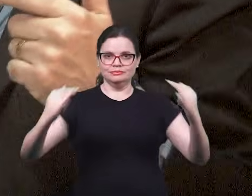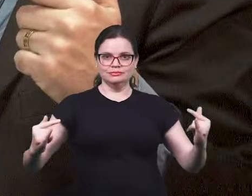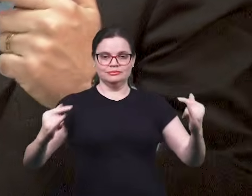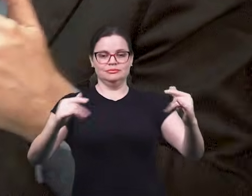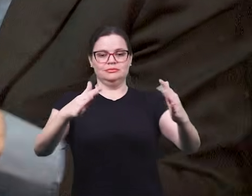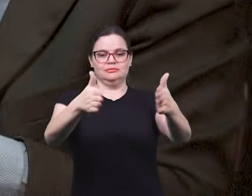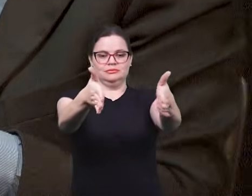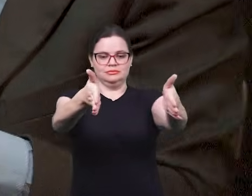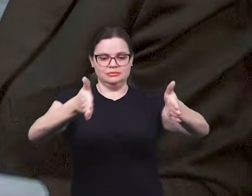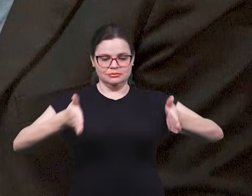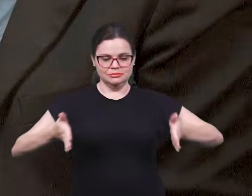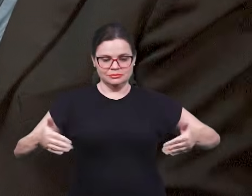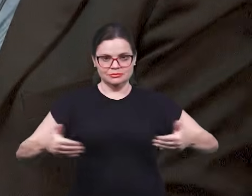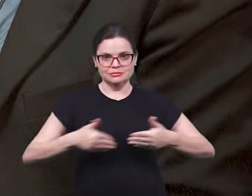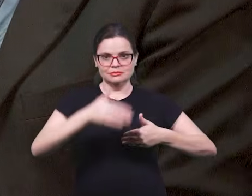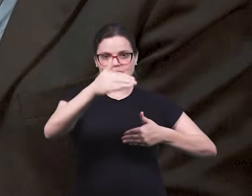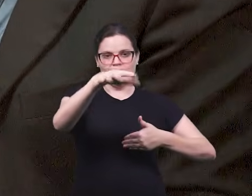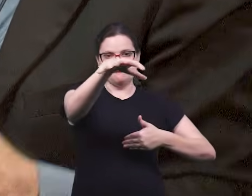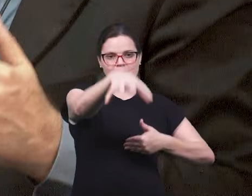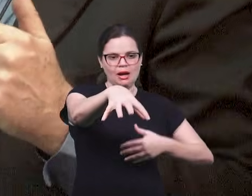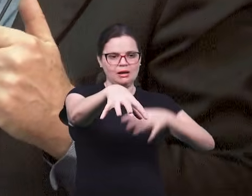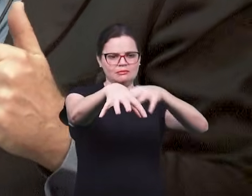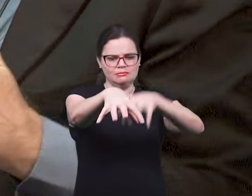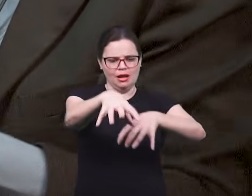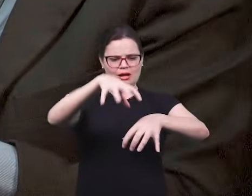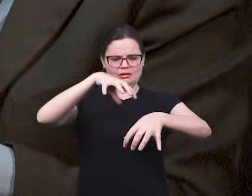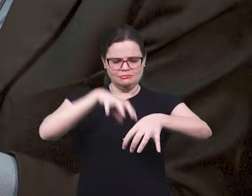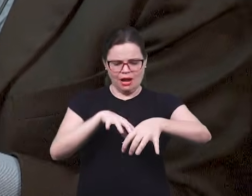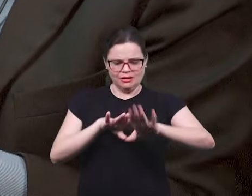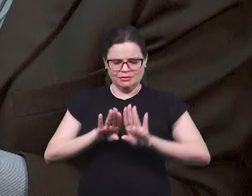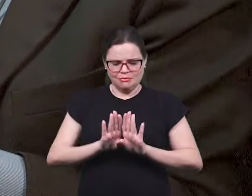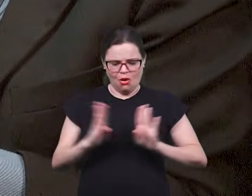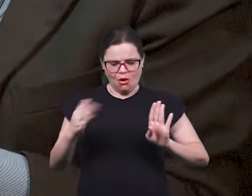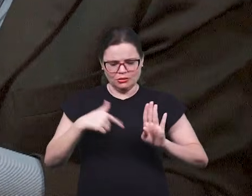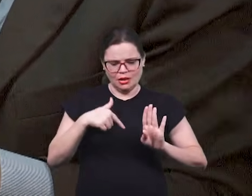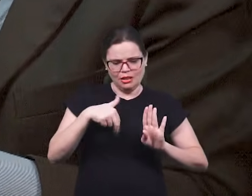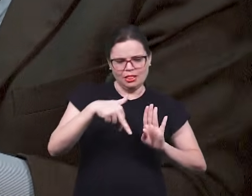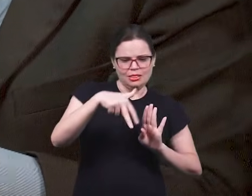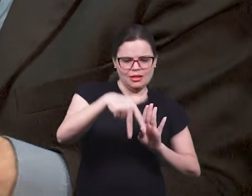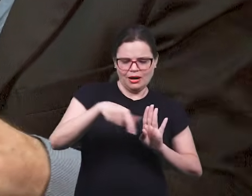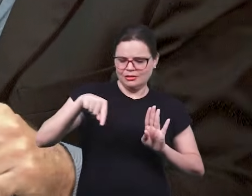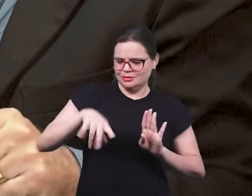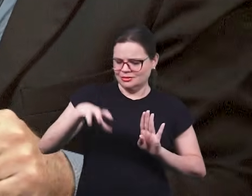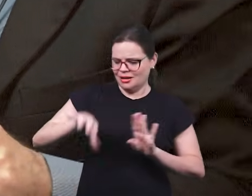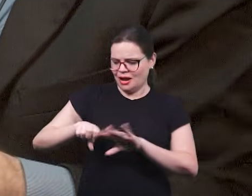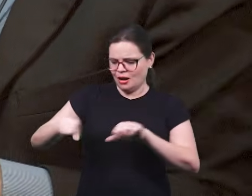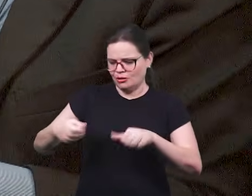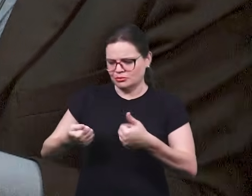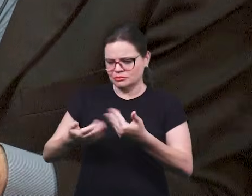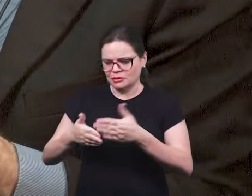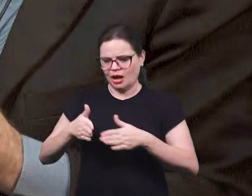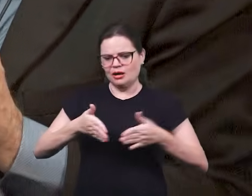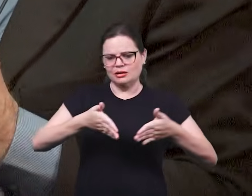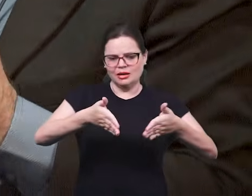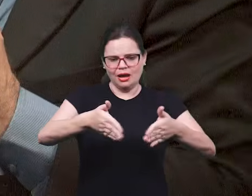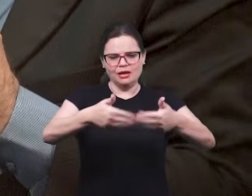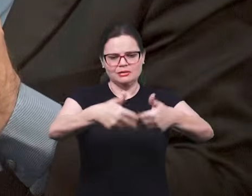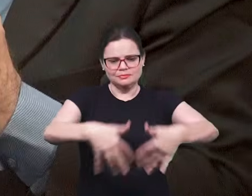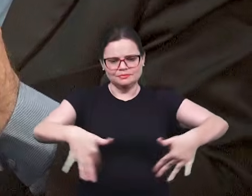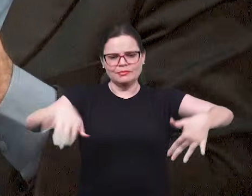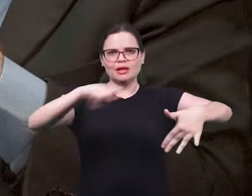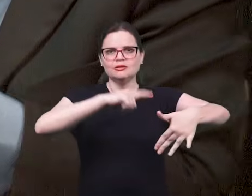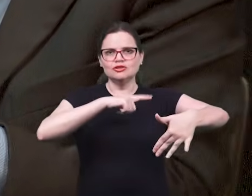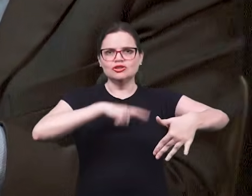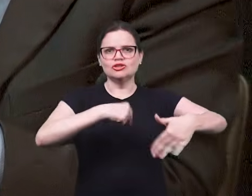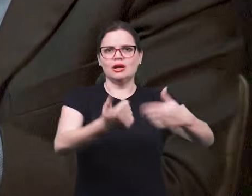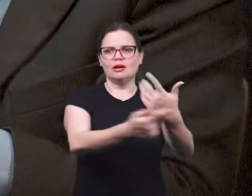justificação, né? A justiça de Deus na vida do homem. Era a entrada para qualquer outro serviço. Você tinha